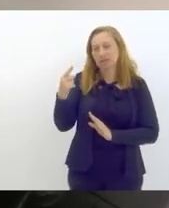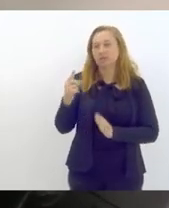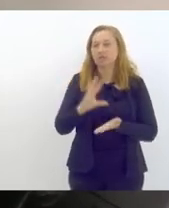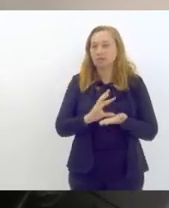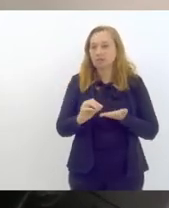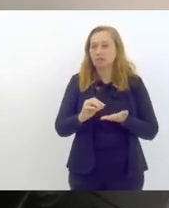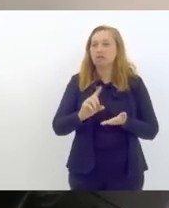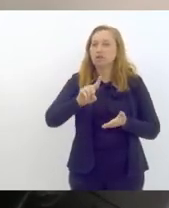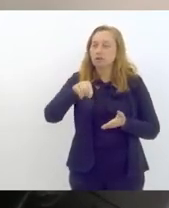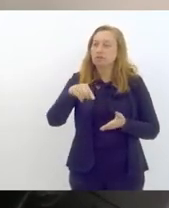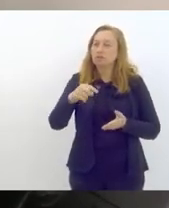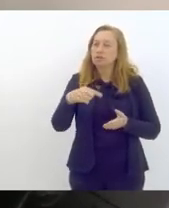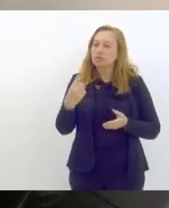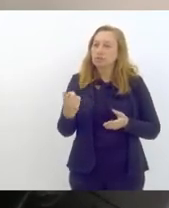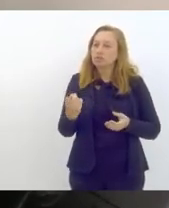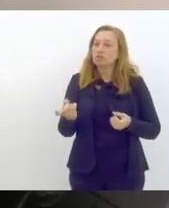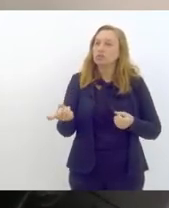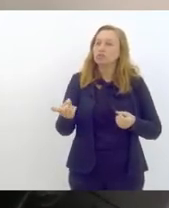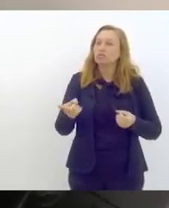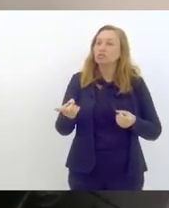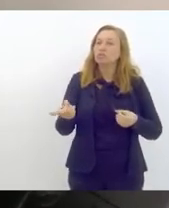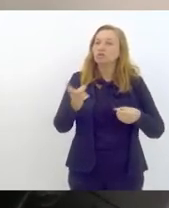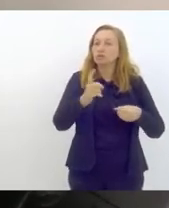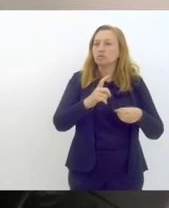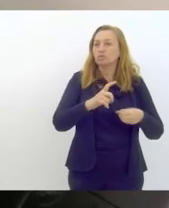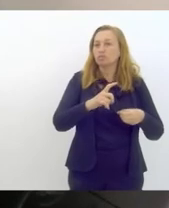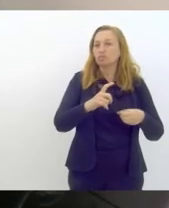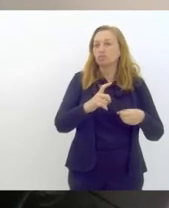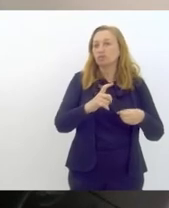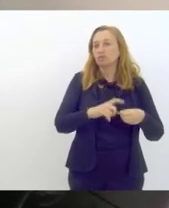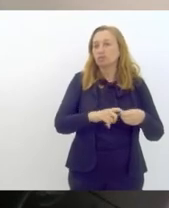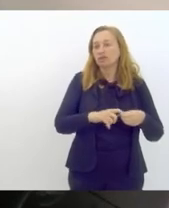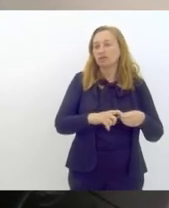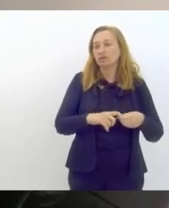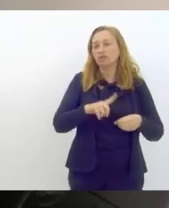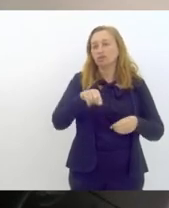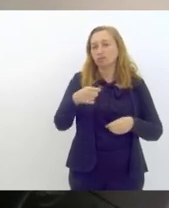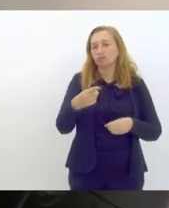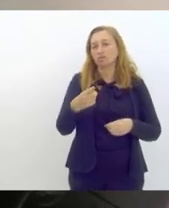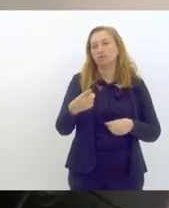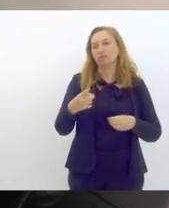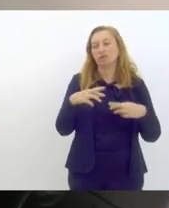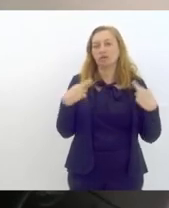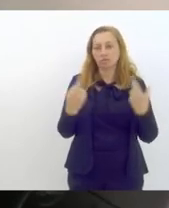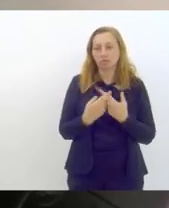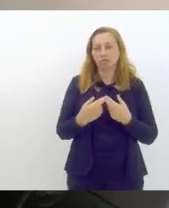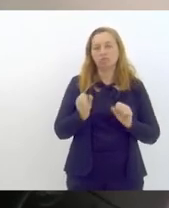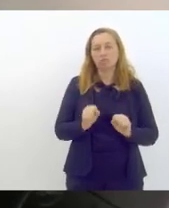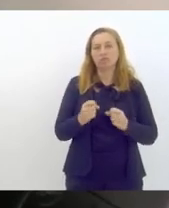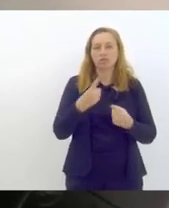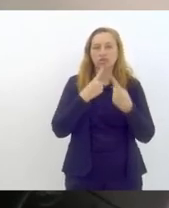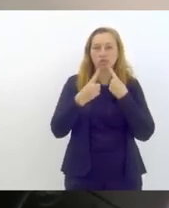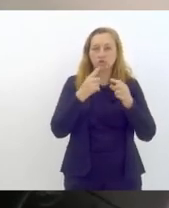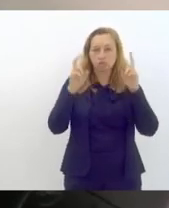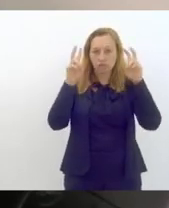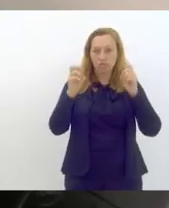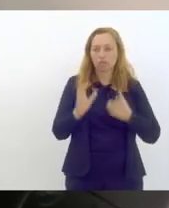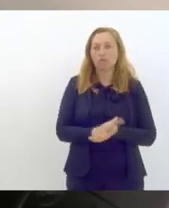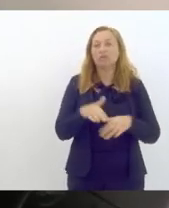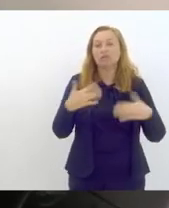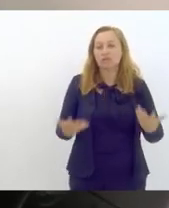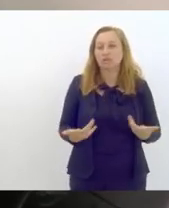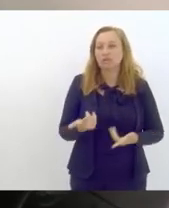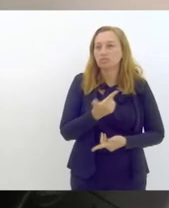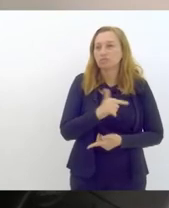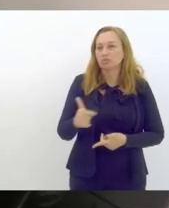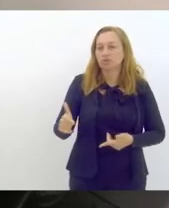que possa retornar numa próxima audiência para que a gente possa realizar aqui essa etapa de discussão. Então, não